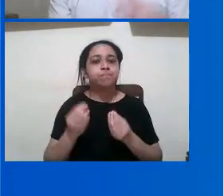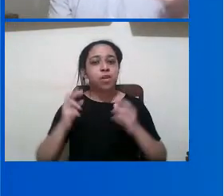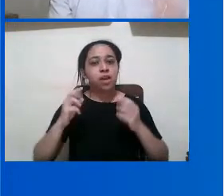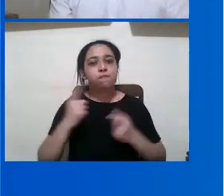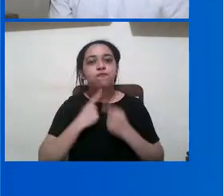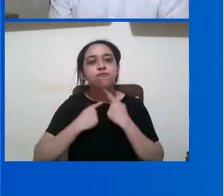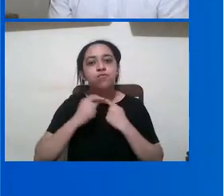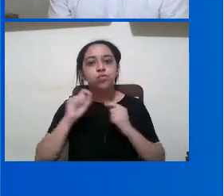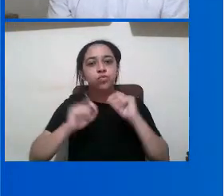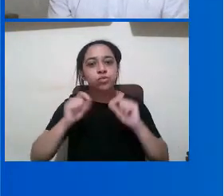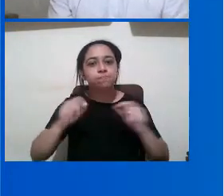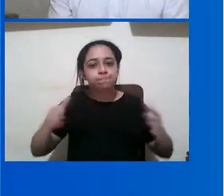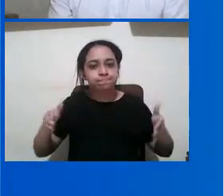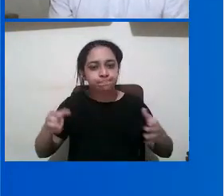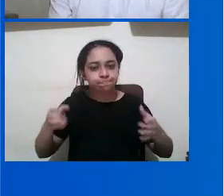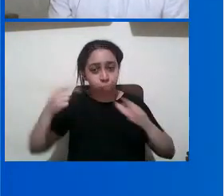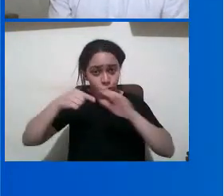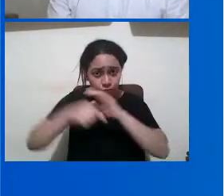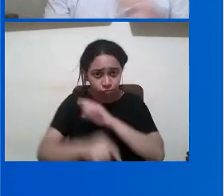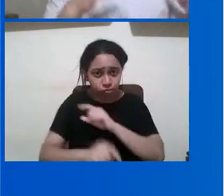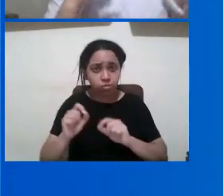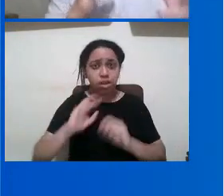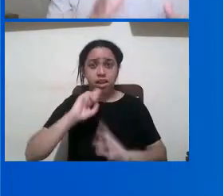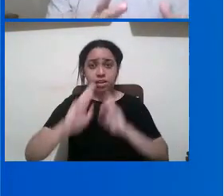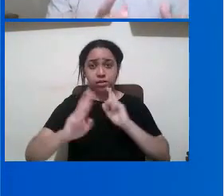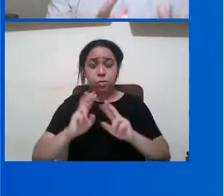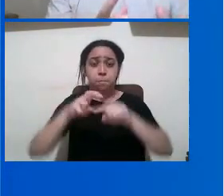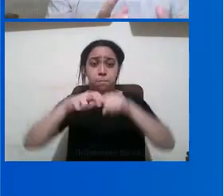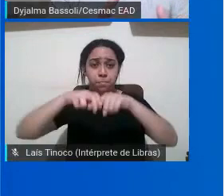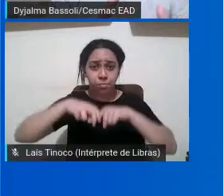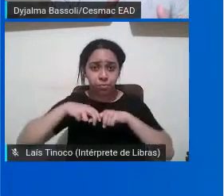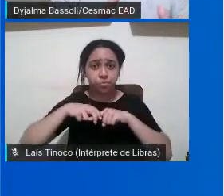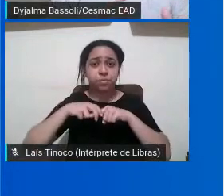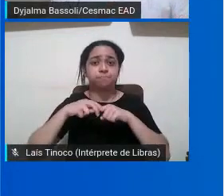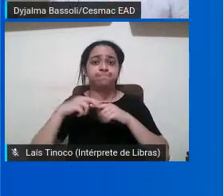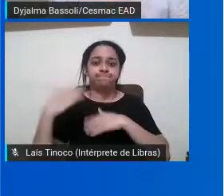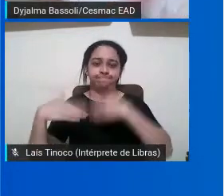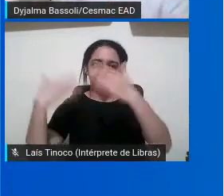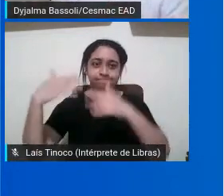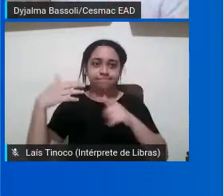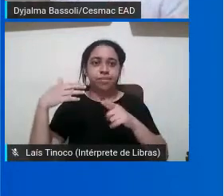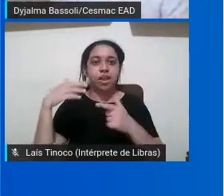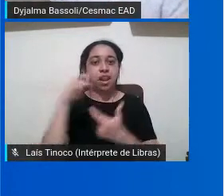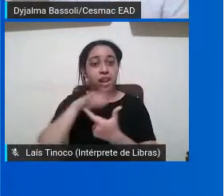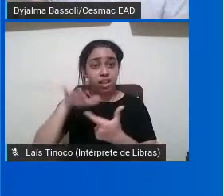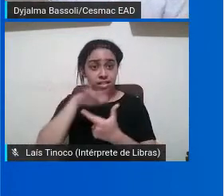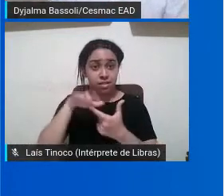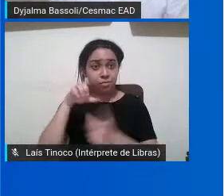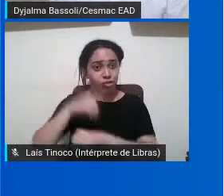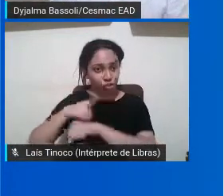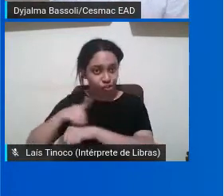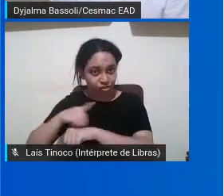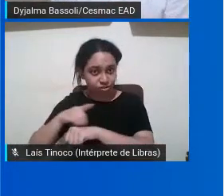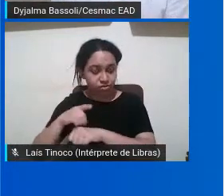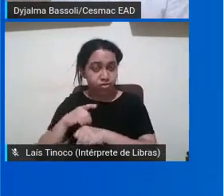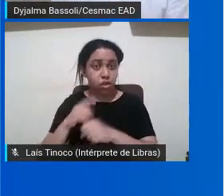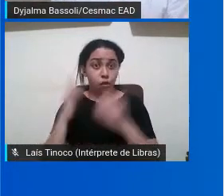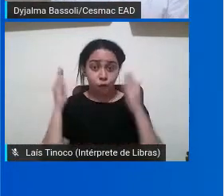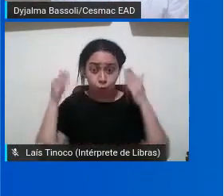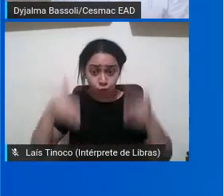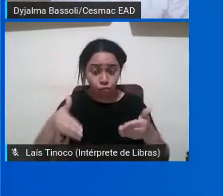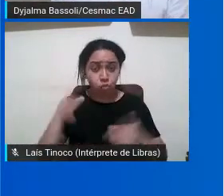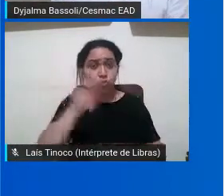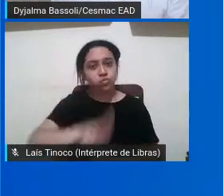resultados por meio do letramento digital Então a gente vai usar o letramento digital com essa especificidade